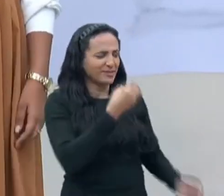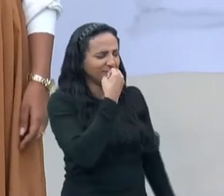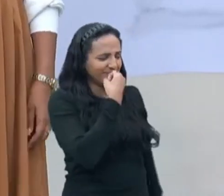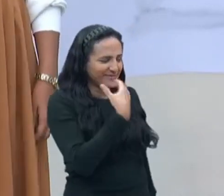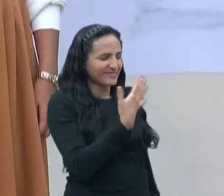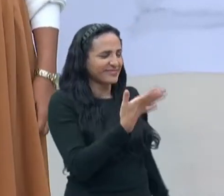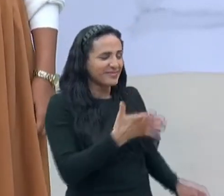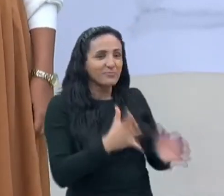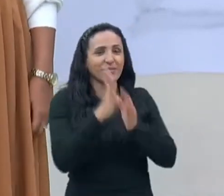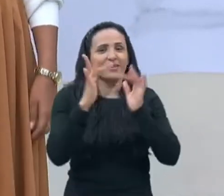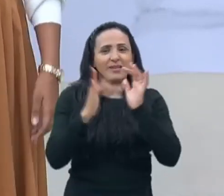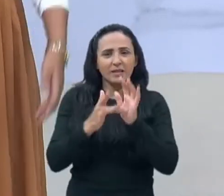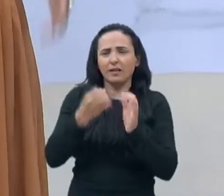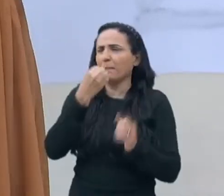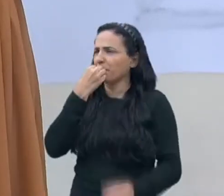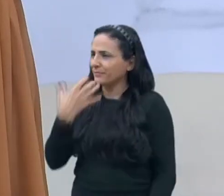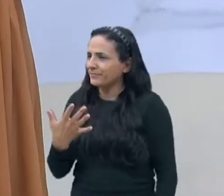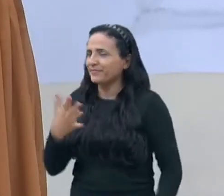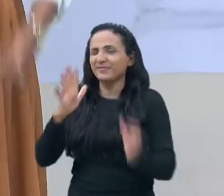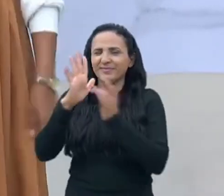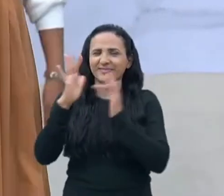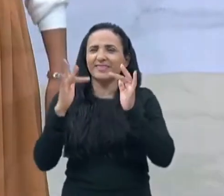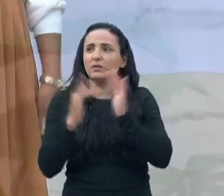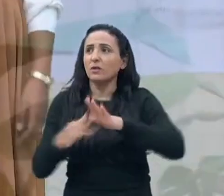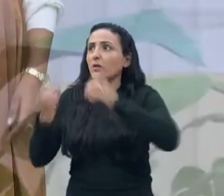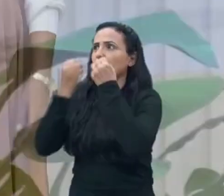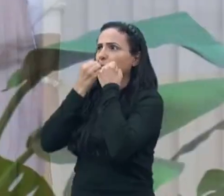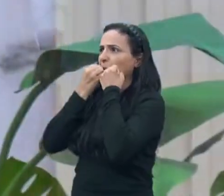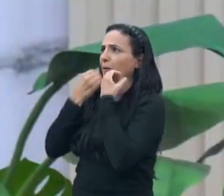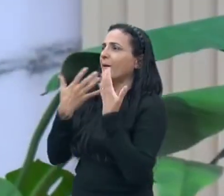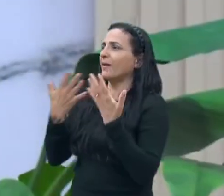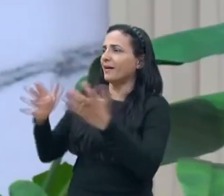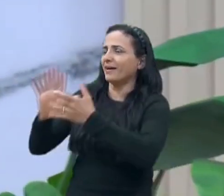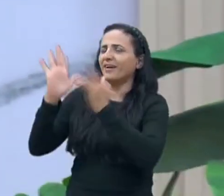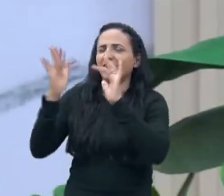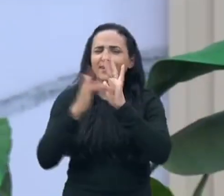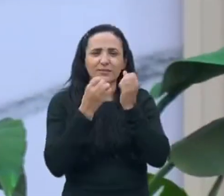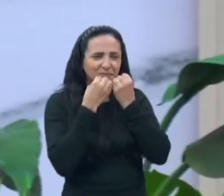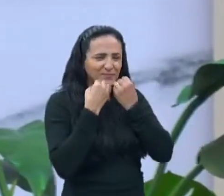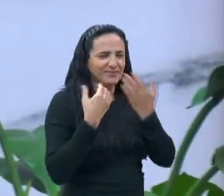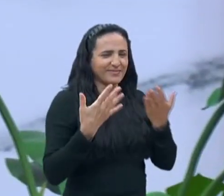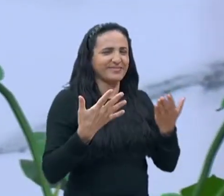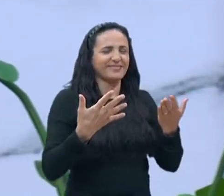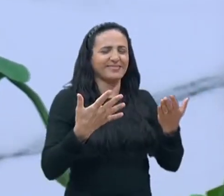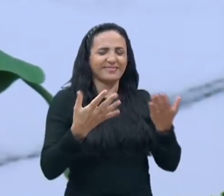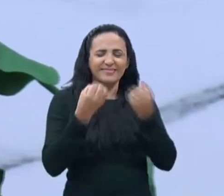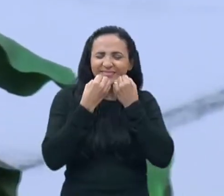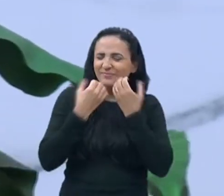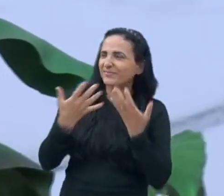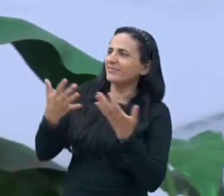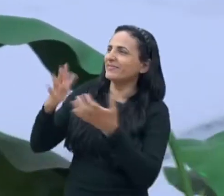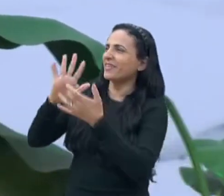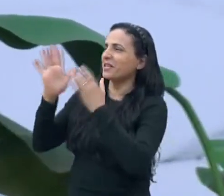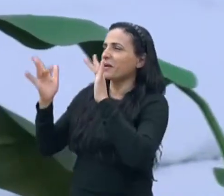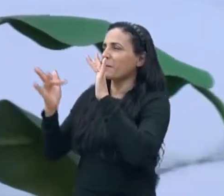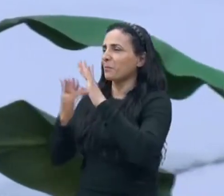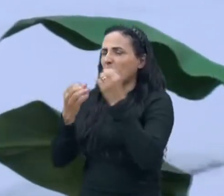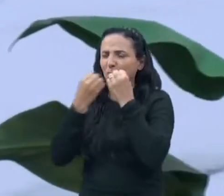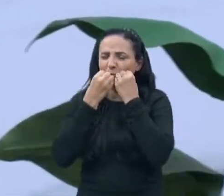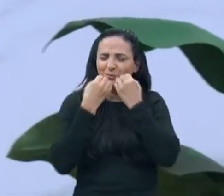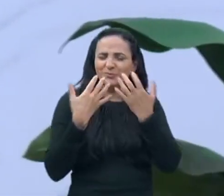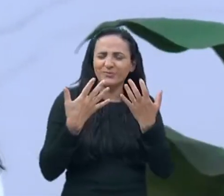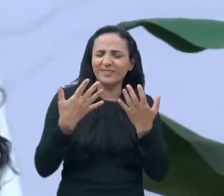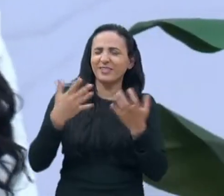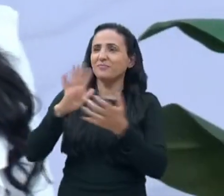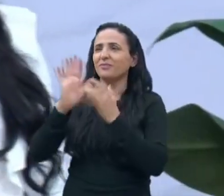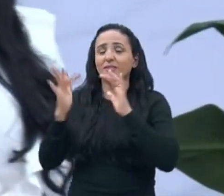Jesus é bom, Jesus é bom, é bom, é bom, Jesus é bom, Jesus é bom, é bom, é